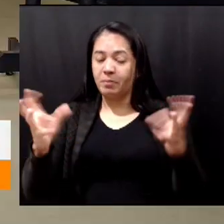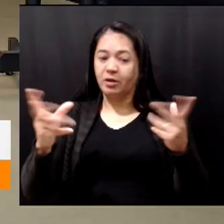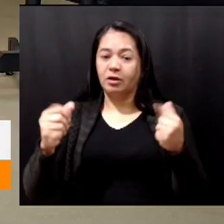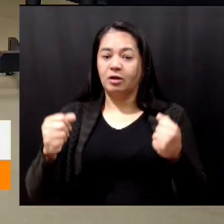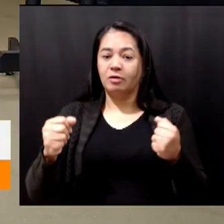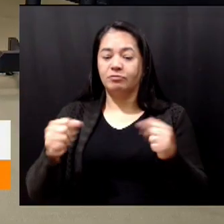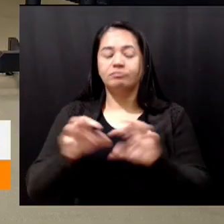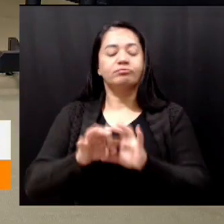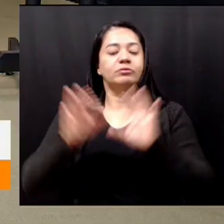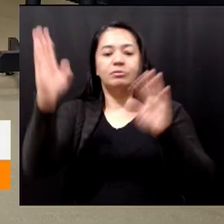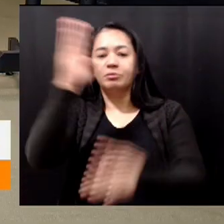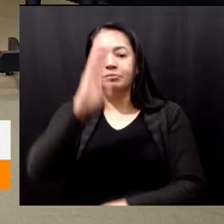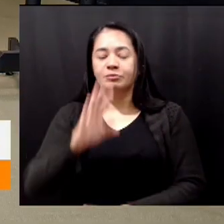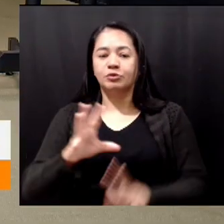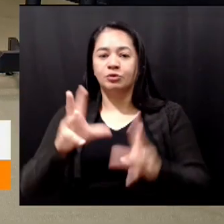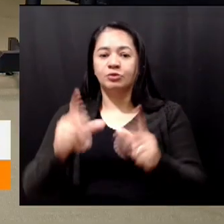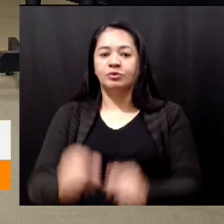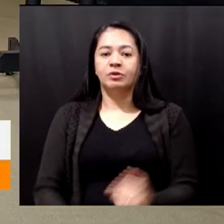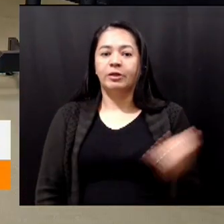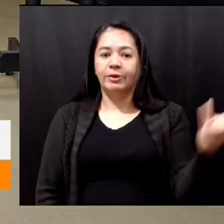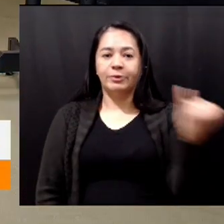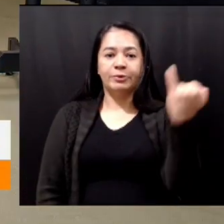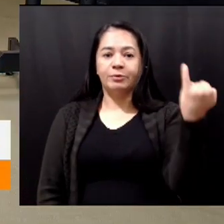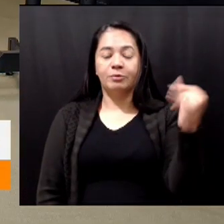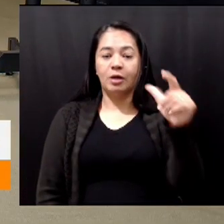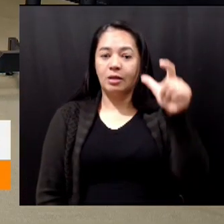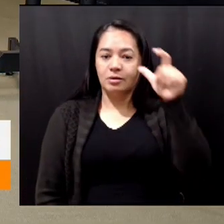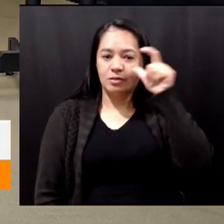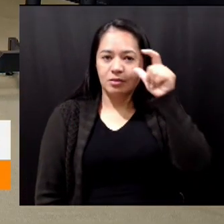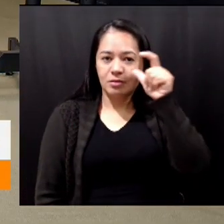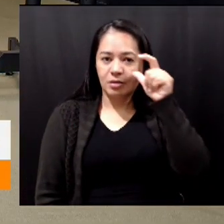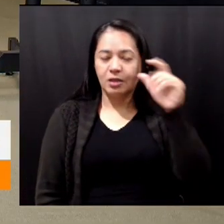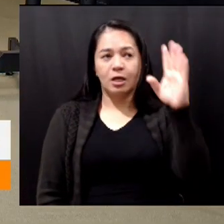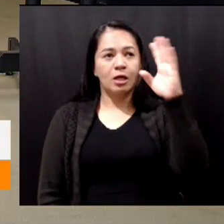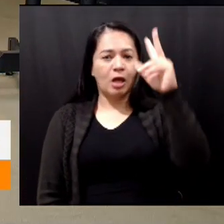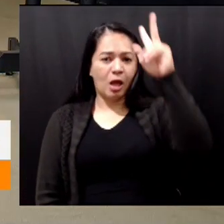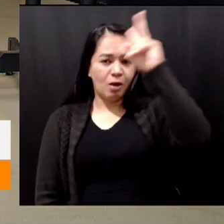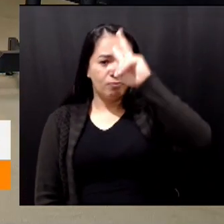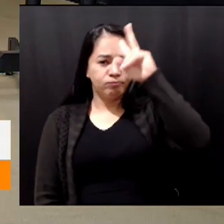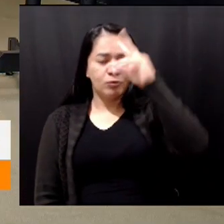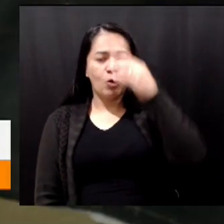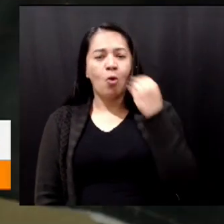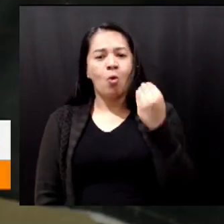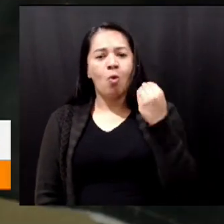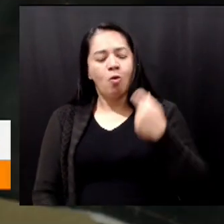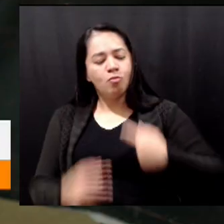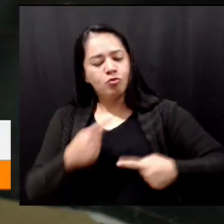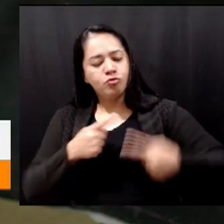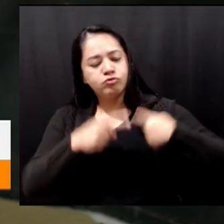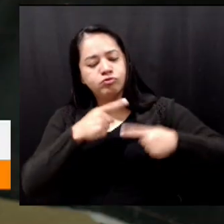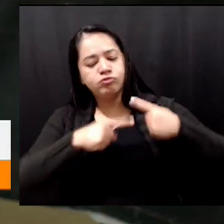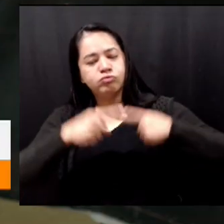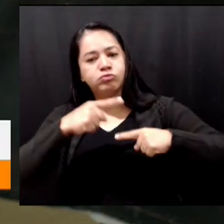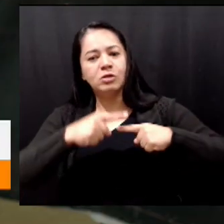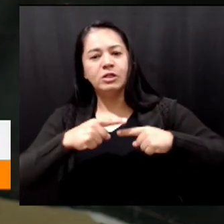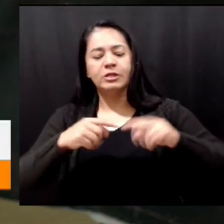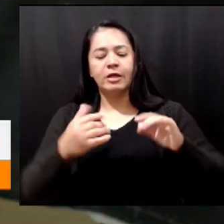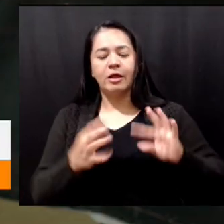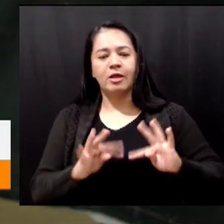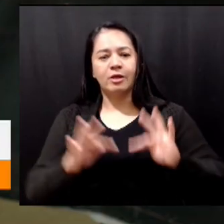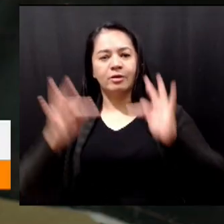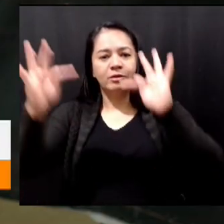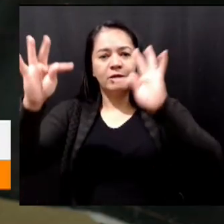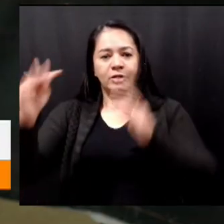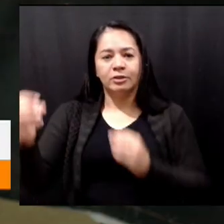Exatamente, importante e interessante a história, né? Como foi se desenvolvendo essa questão da tecnologia e da inovação aqui na cidade